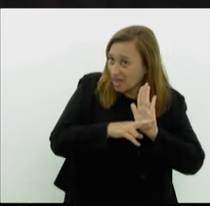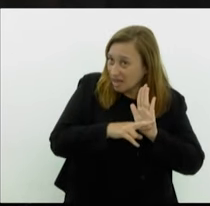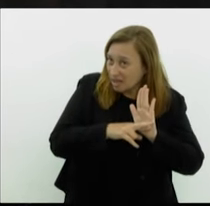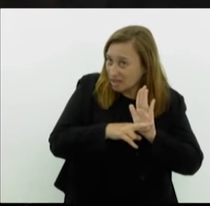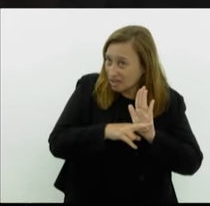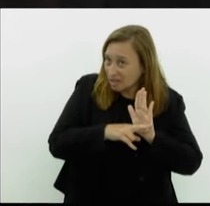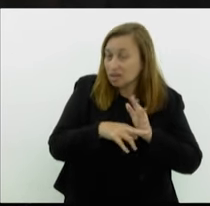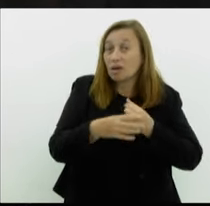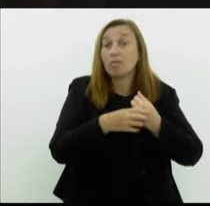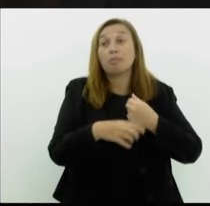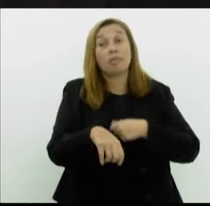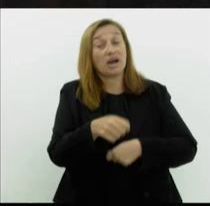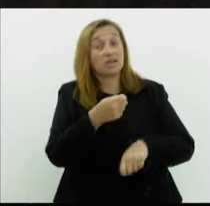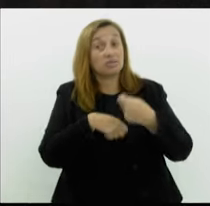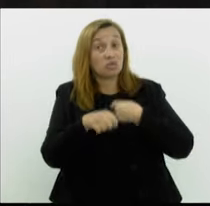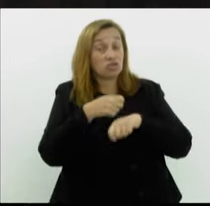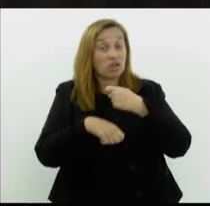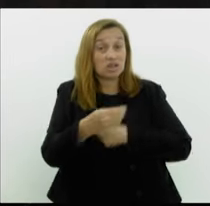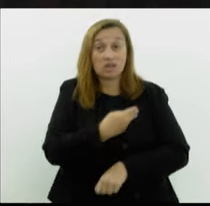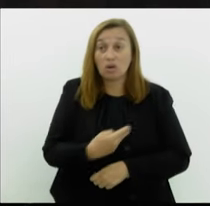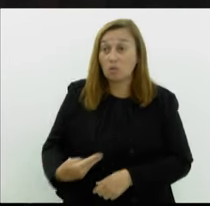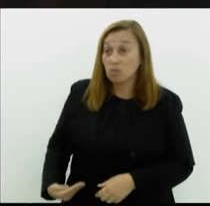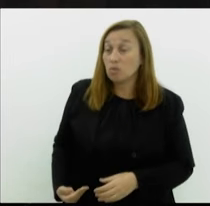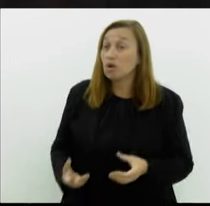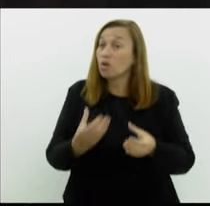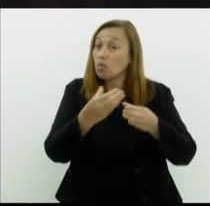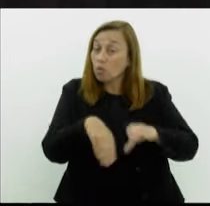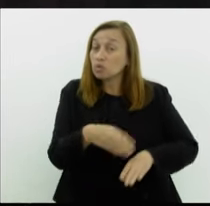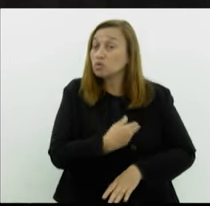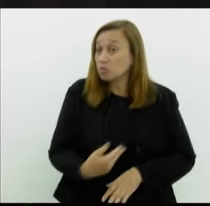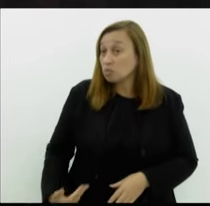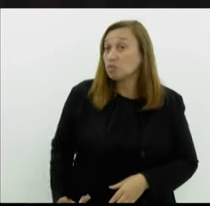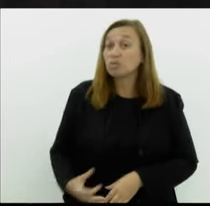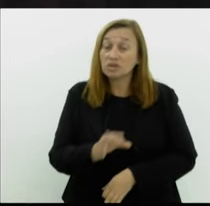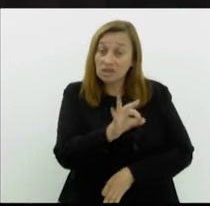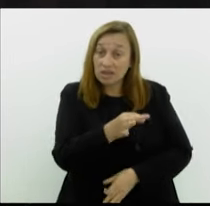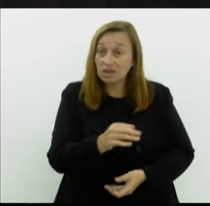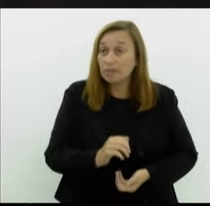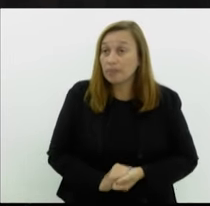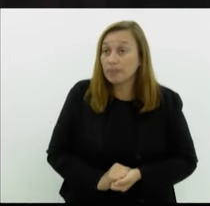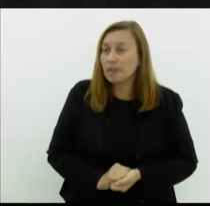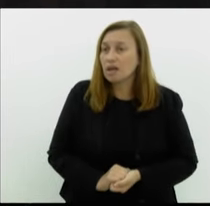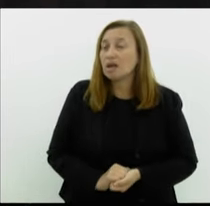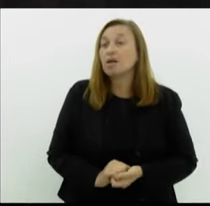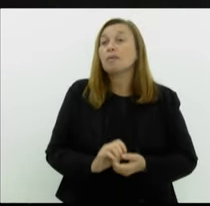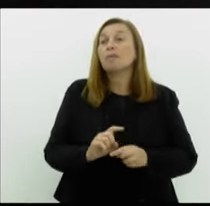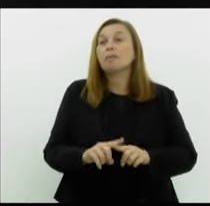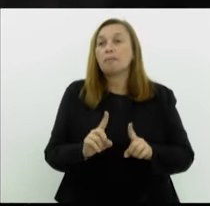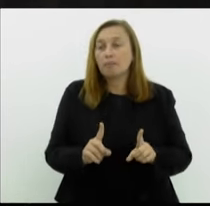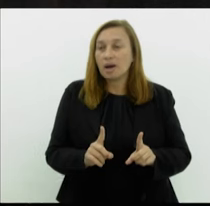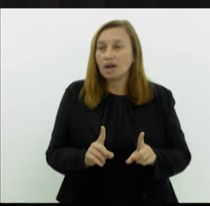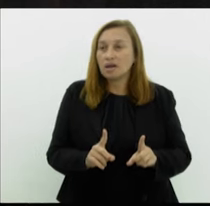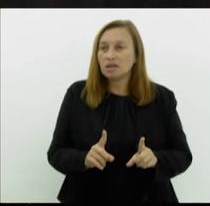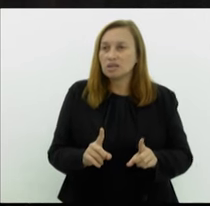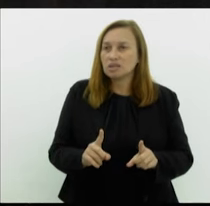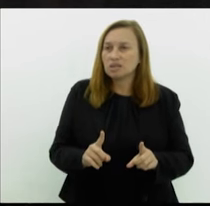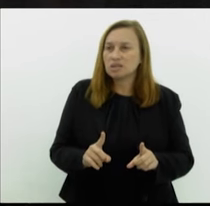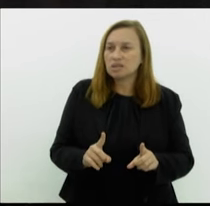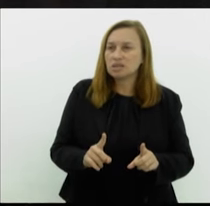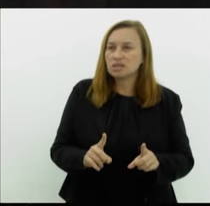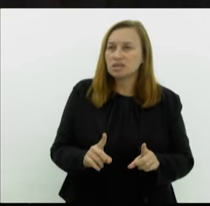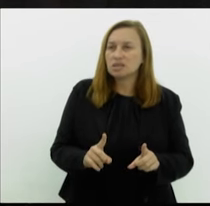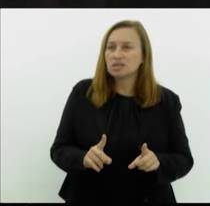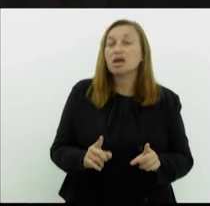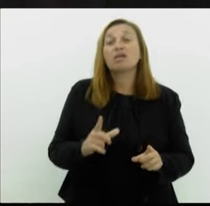a administração pública é o concurso público. Esta é a regra. Em exceção à regra, o Poder Constituinte estabeleceu